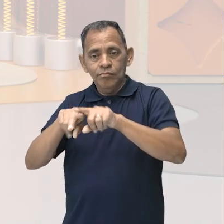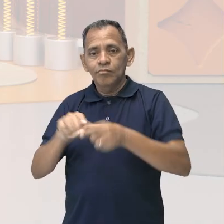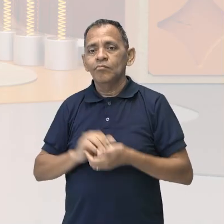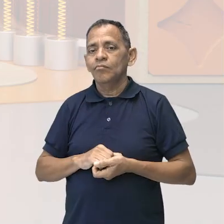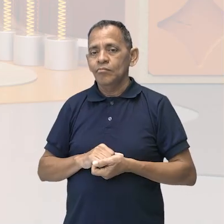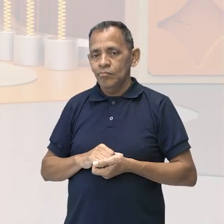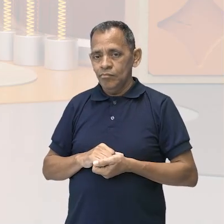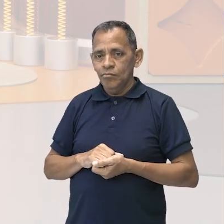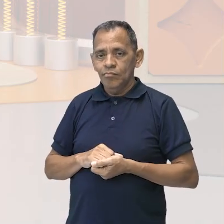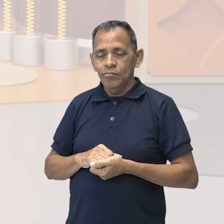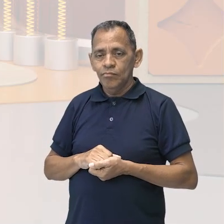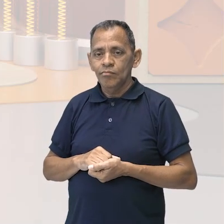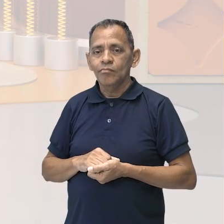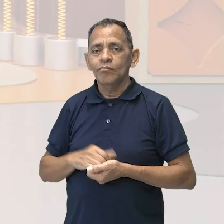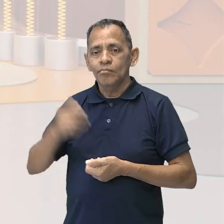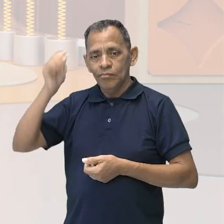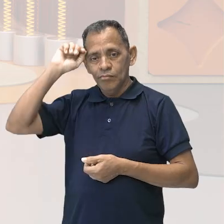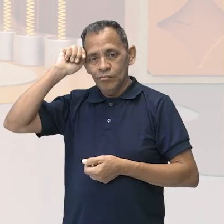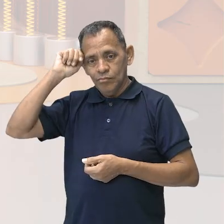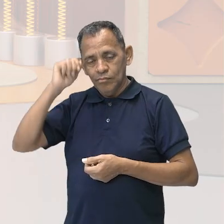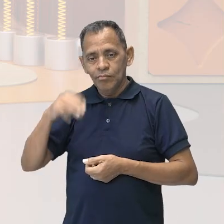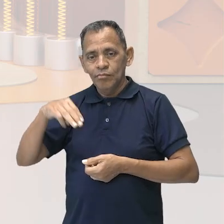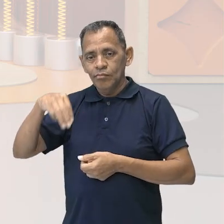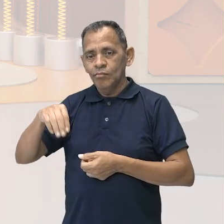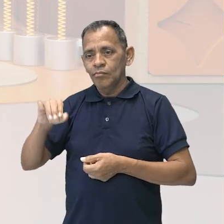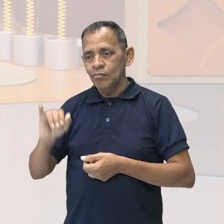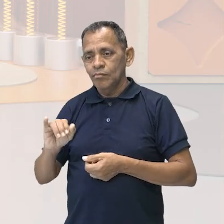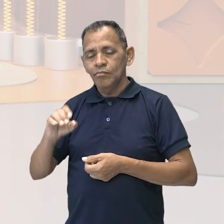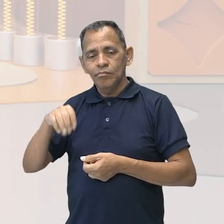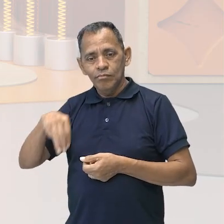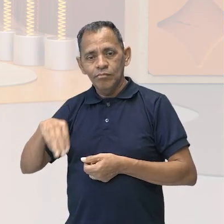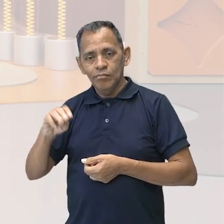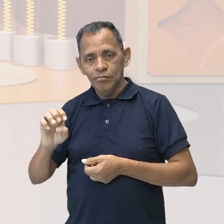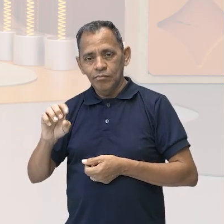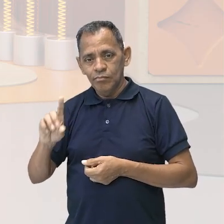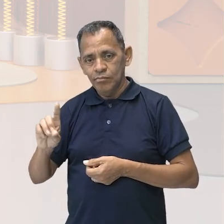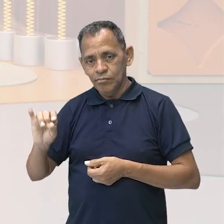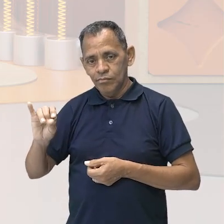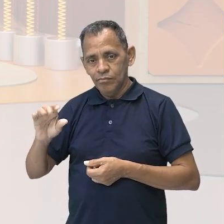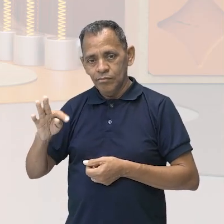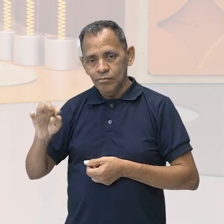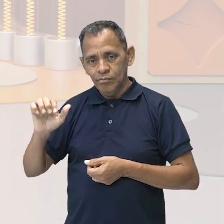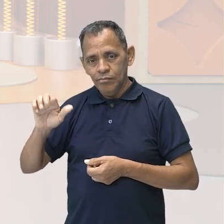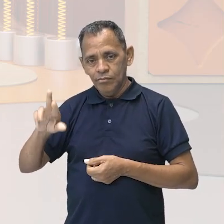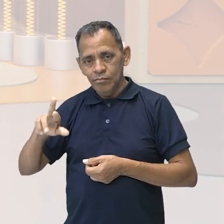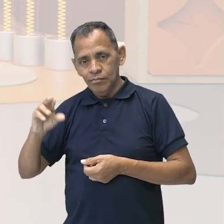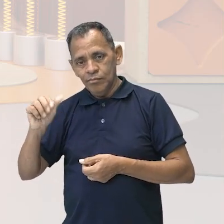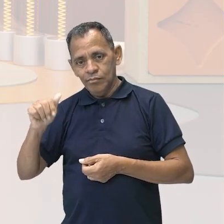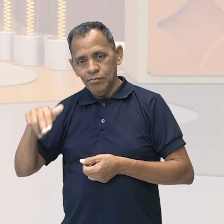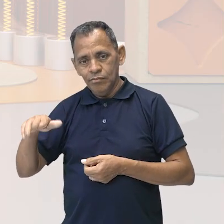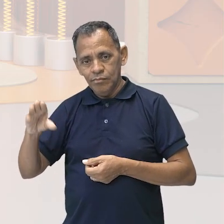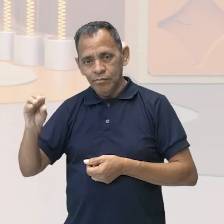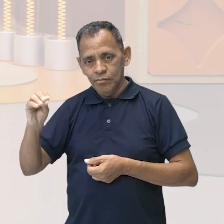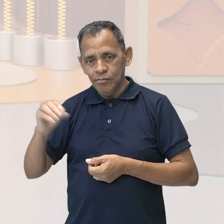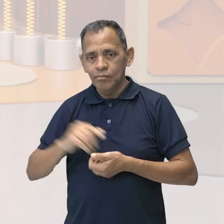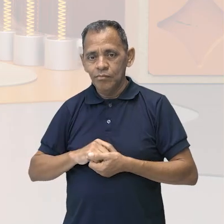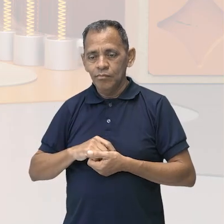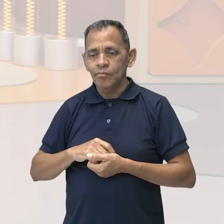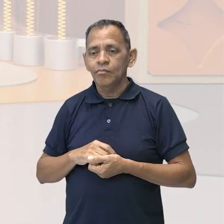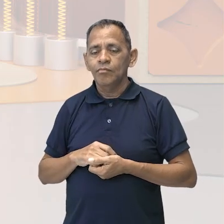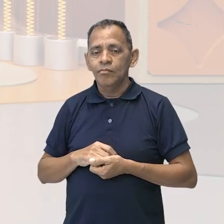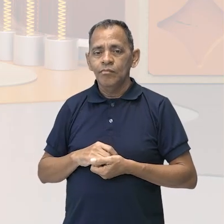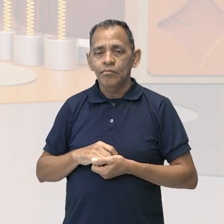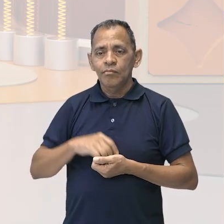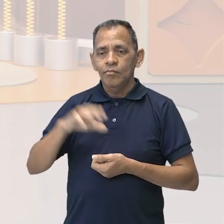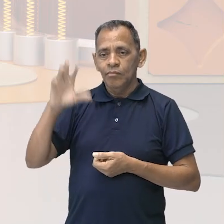Mediterrânea, ou África do Norte, certo? E ao sul, nessa região mais embaixo, a gente tem uma outra parte da África, que é